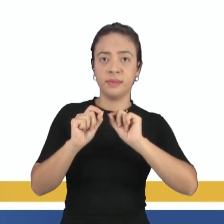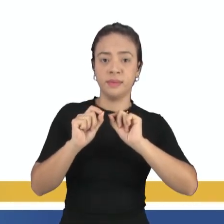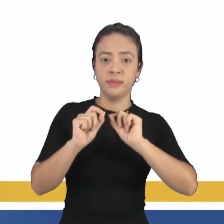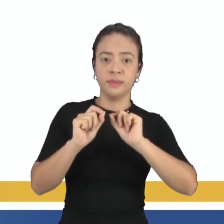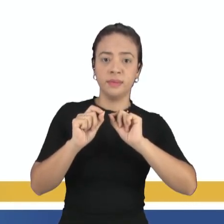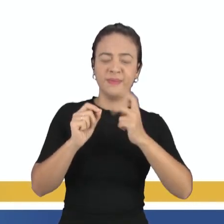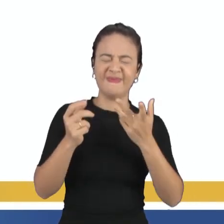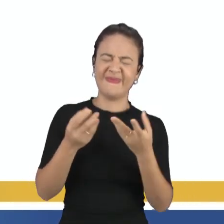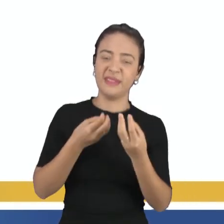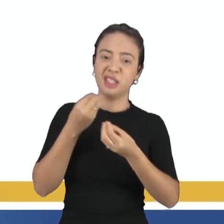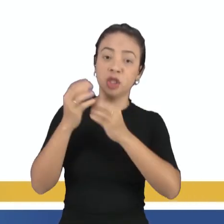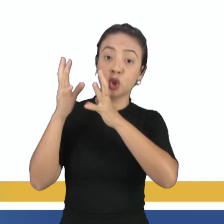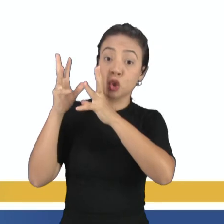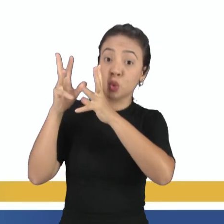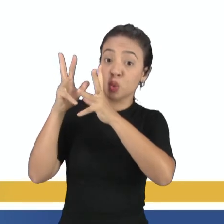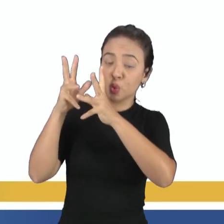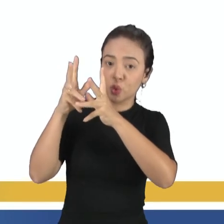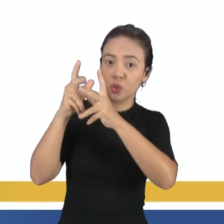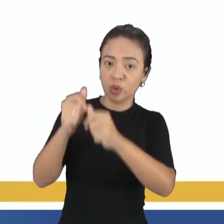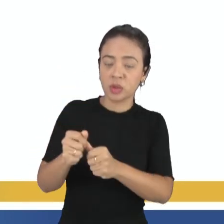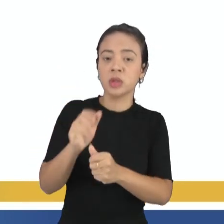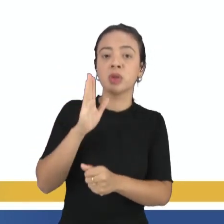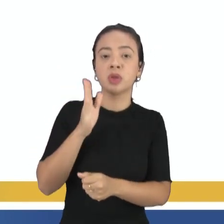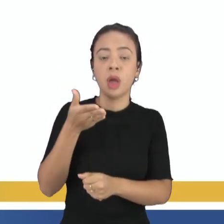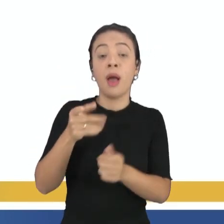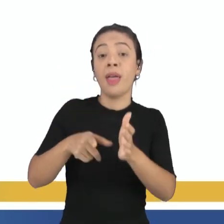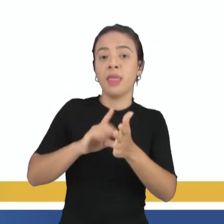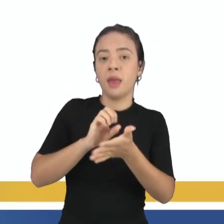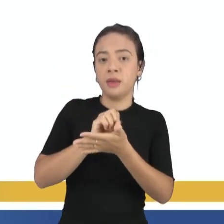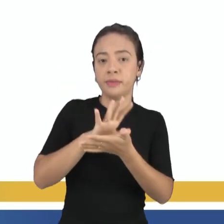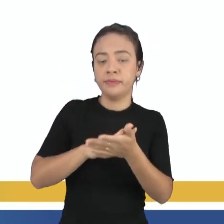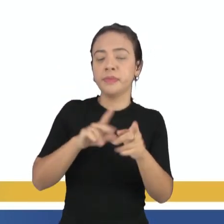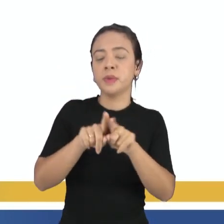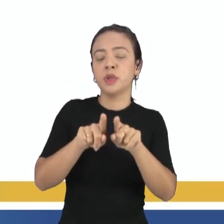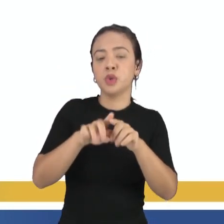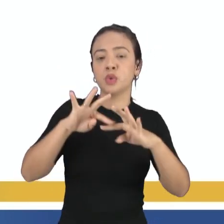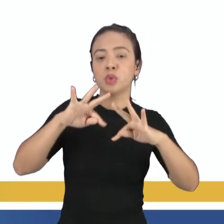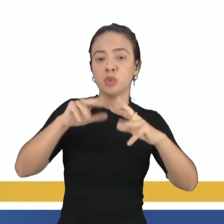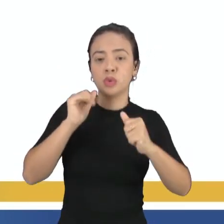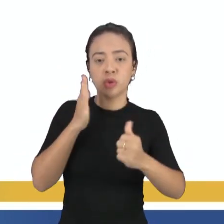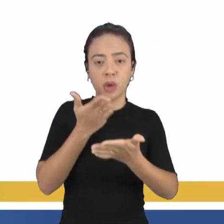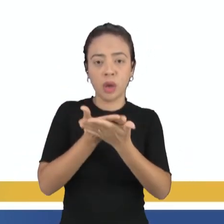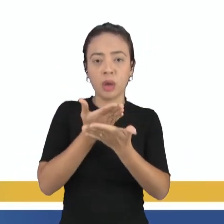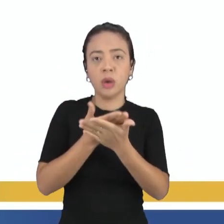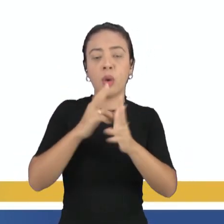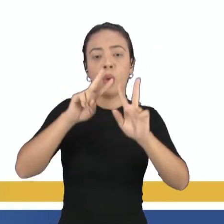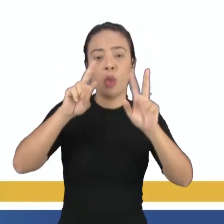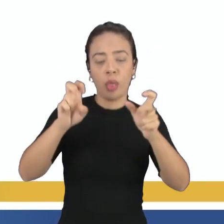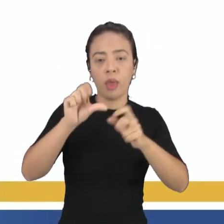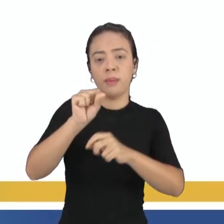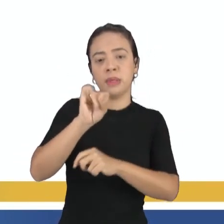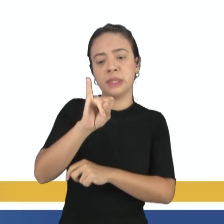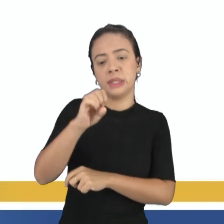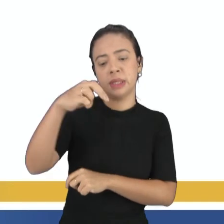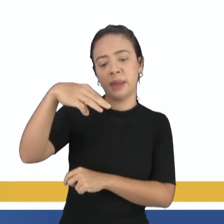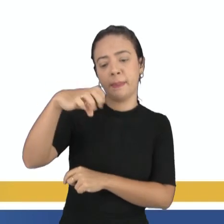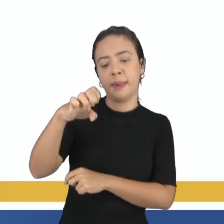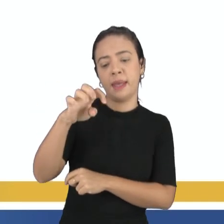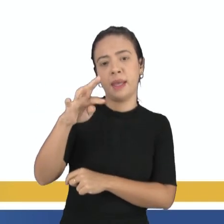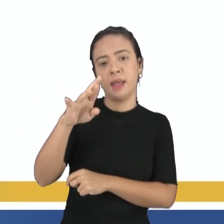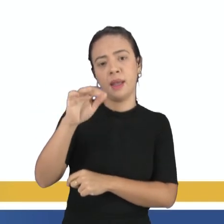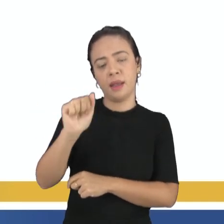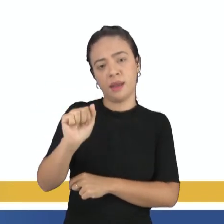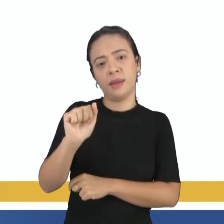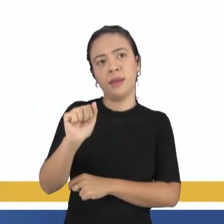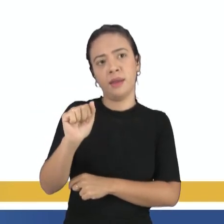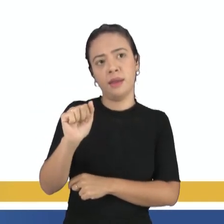a nossa retomada lá, a nossa revisão no início, antes do exercício, e as aulas sobre simetria lá no terceiro bimestre,